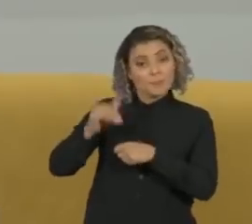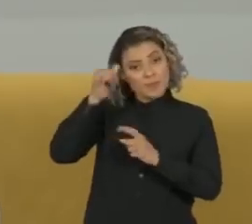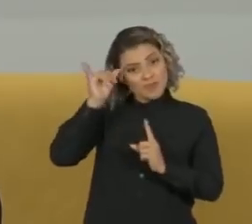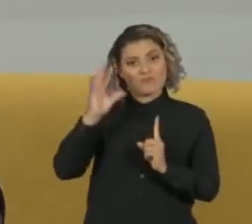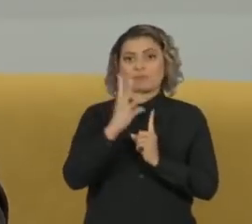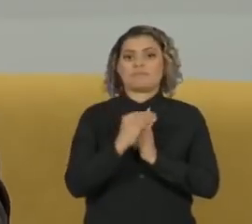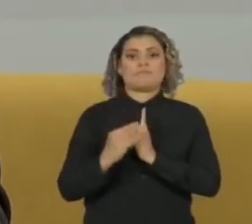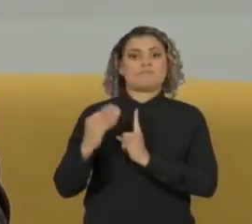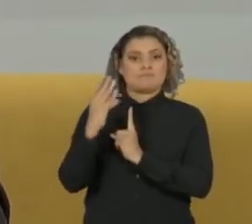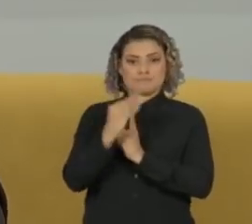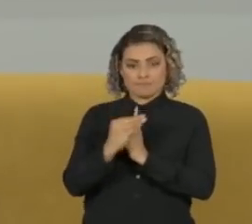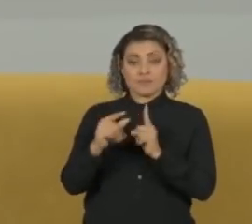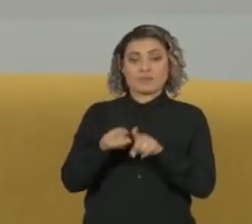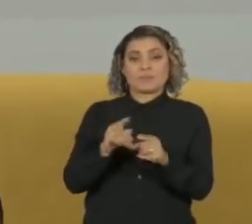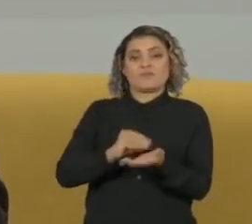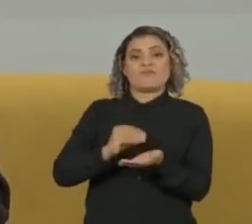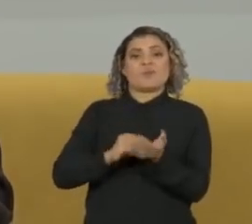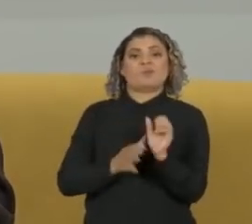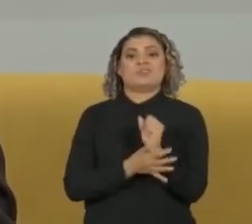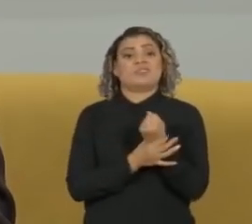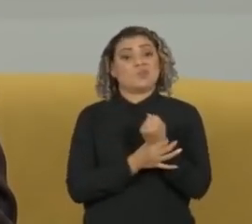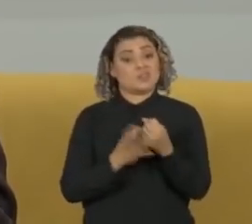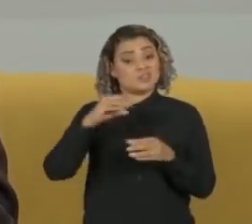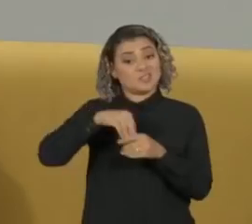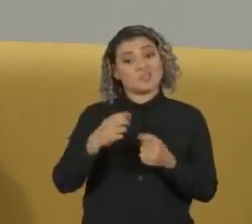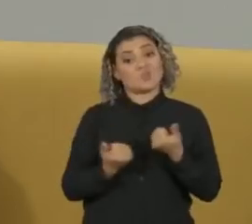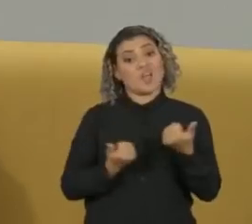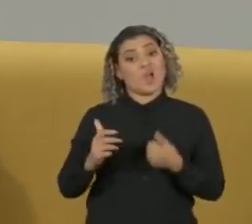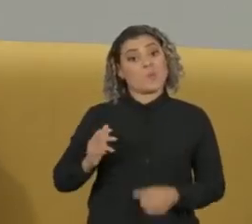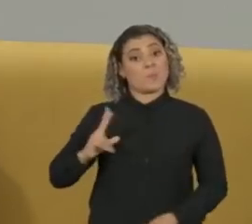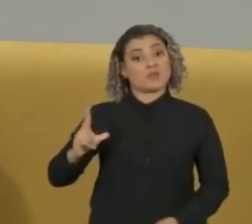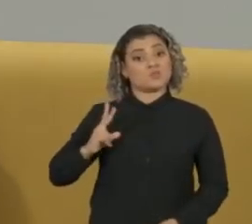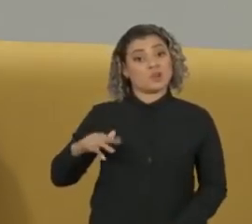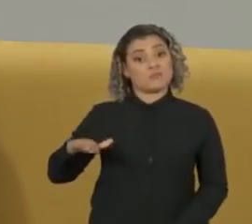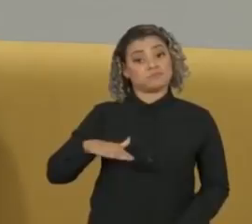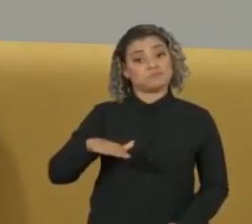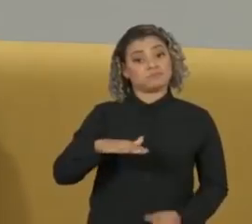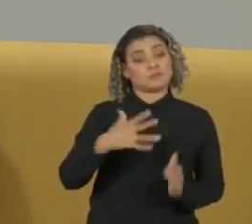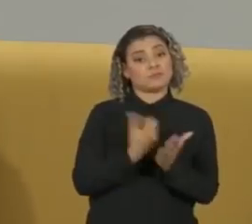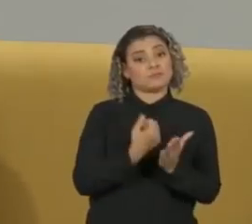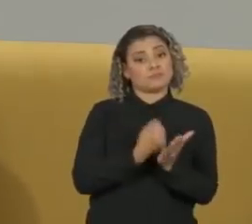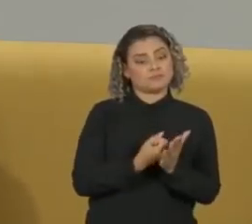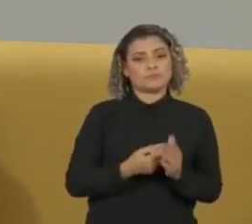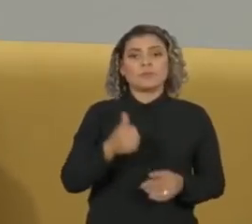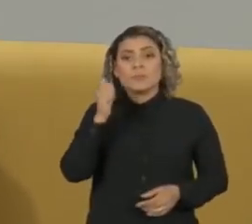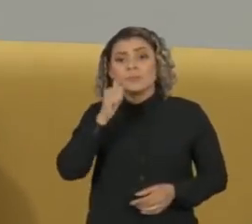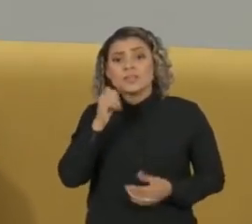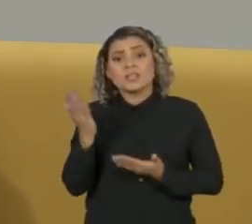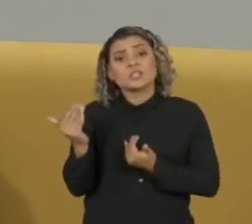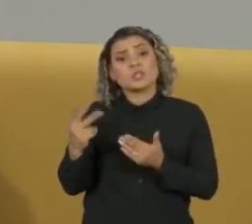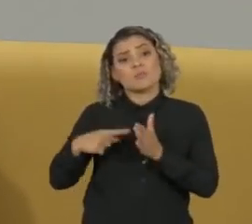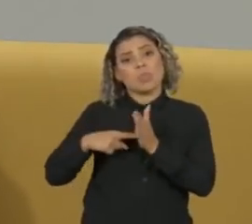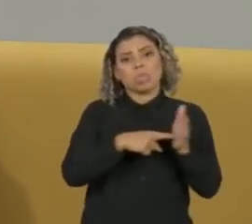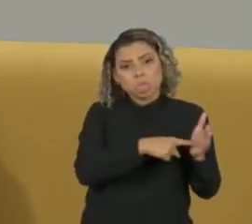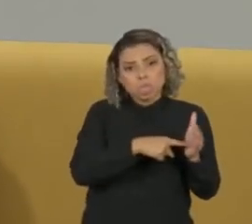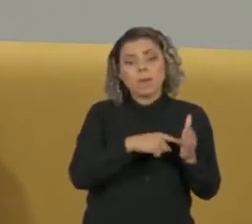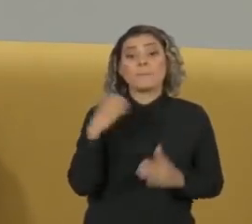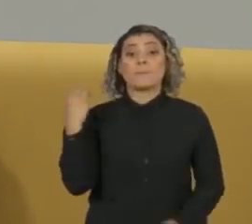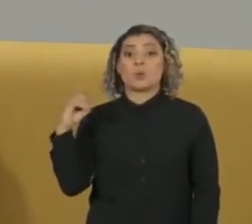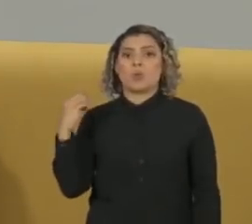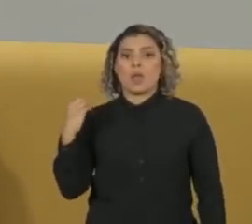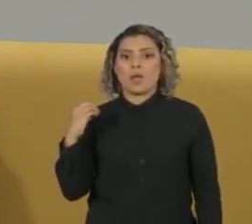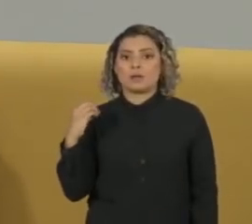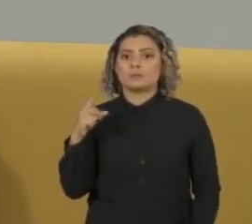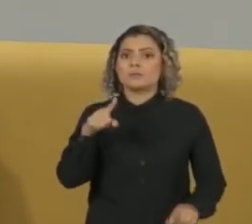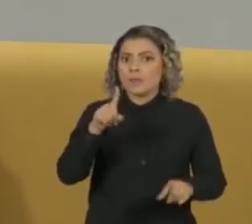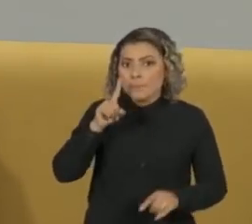assédio e a insegurança em carros de aplicativos. E a denúncia feita por uma jovem de Porto Alegre mostra que este é